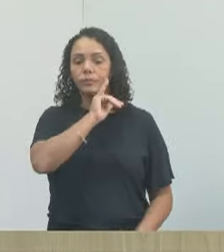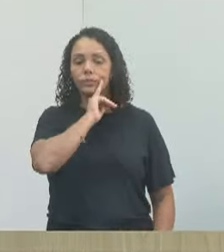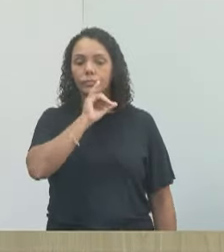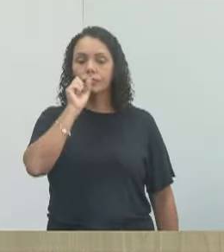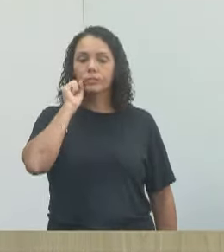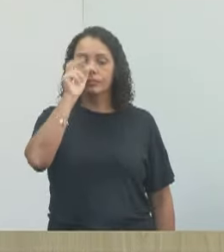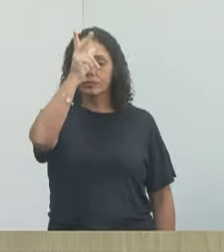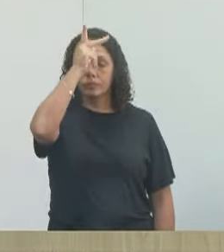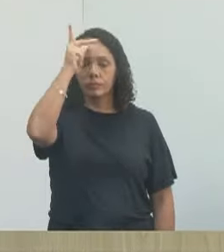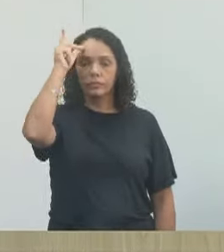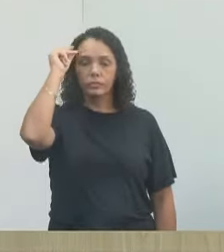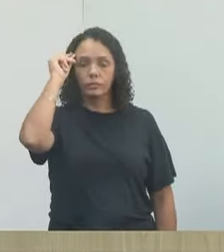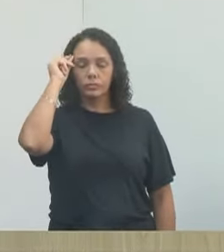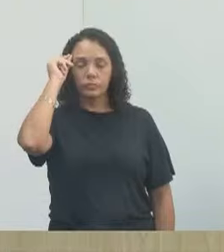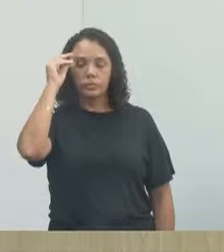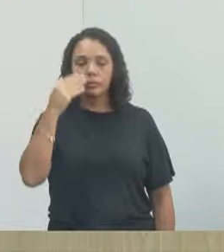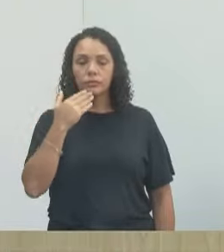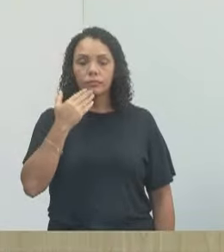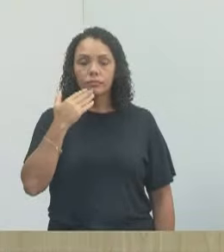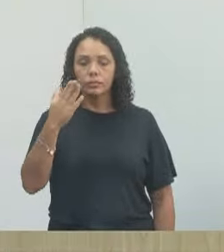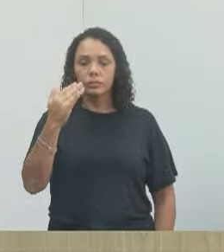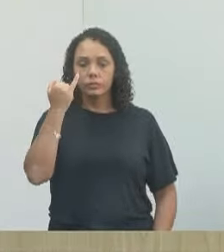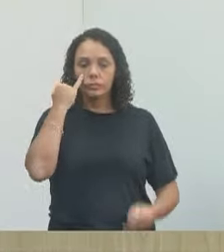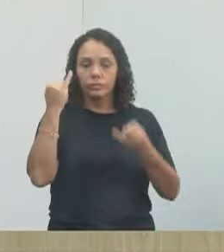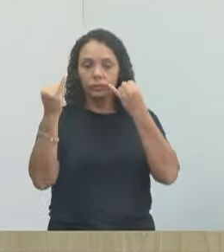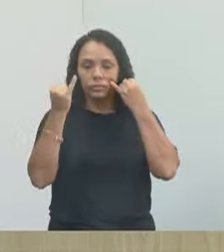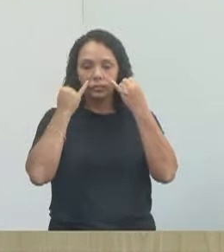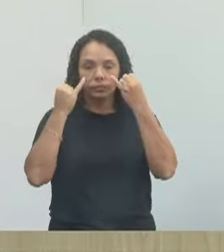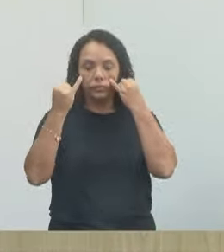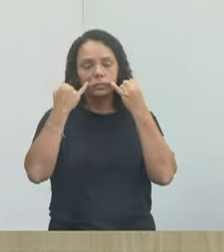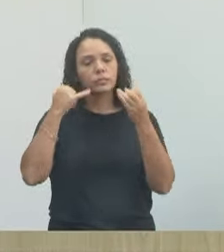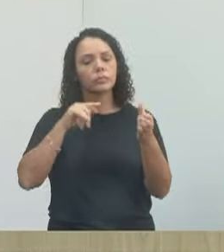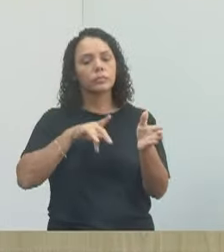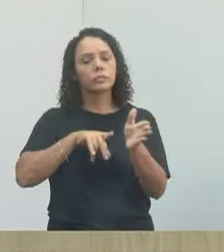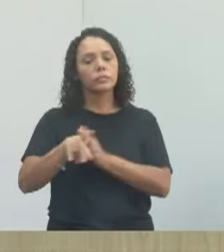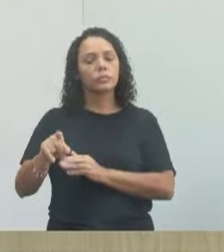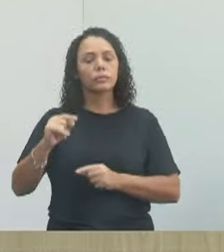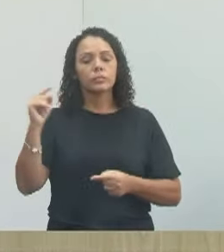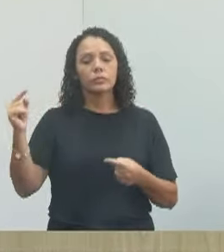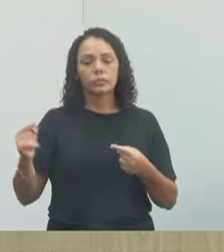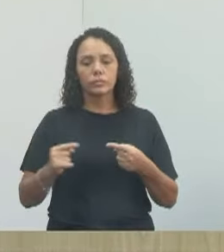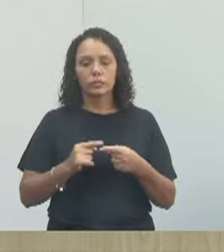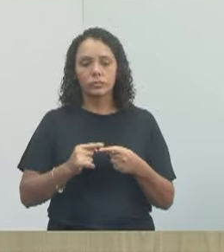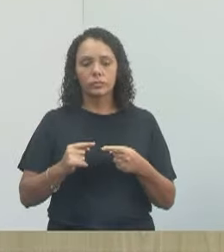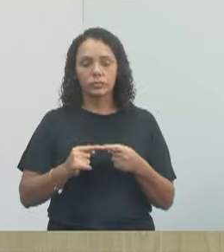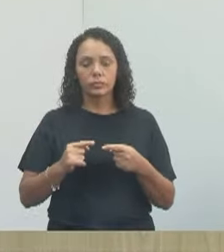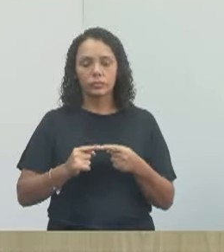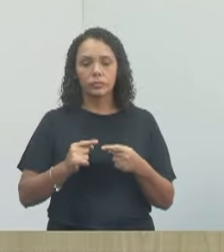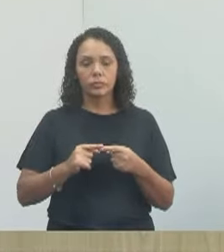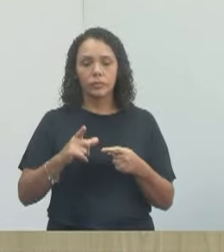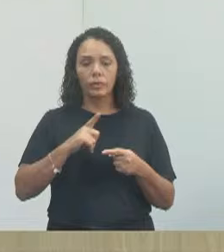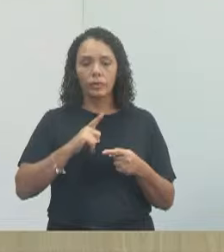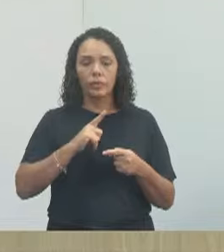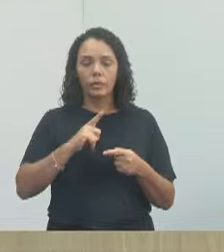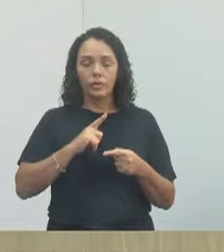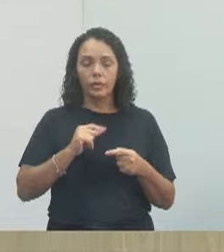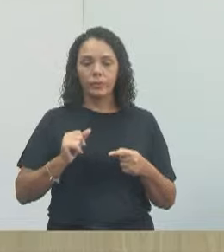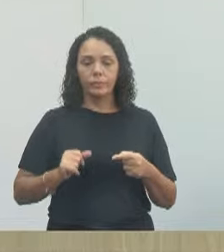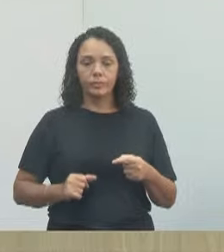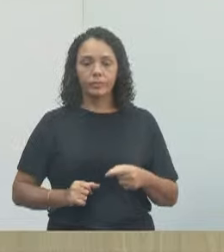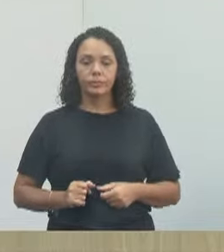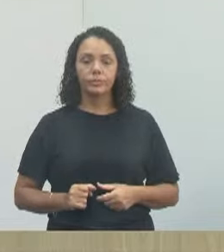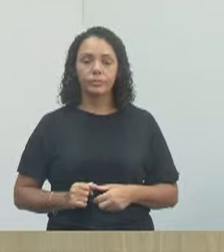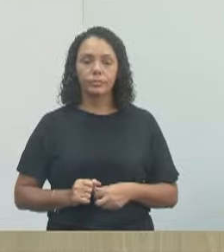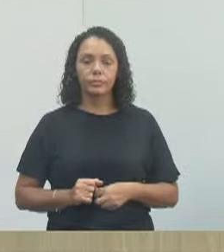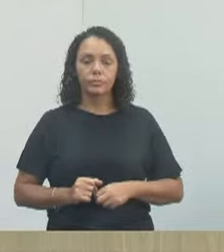Prefeito Municipal de jací ou seguinte pedid informações um Existe algum